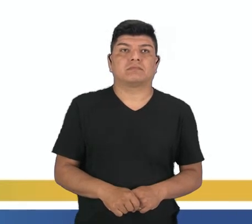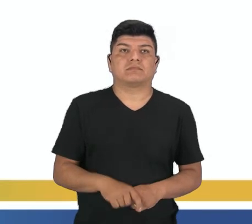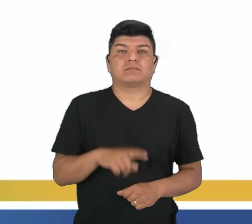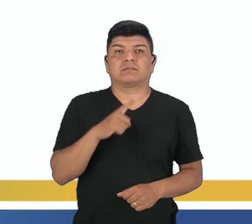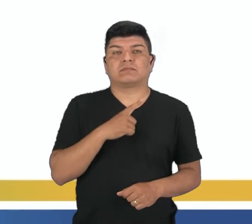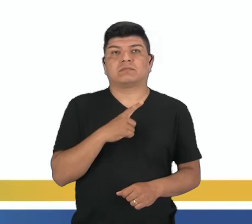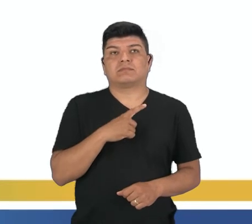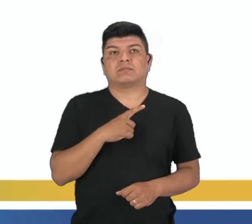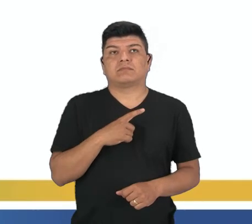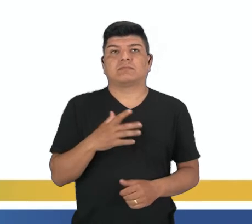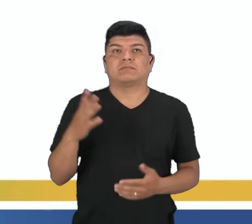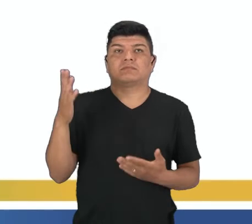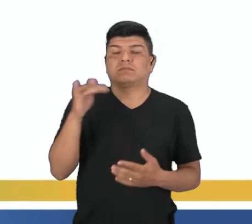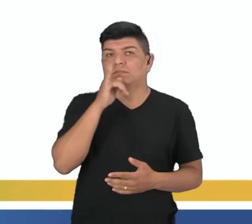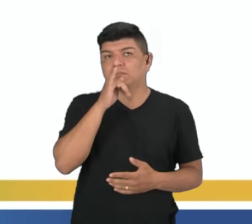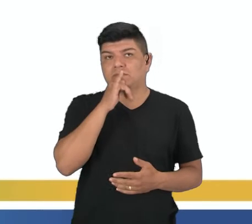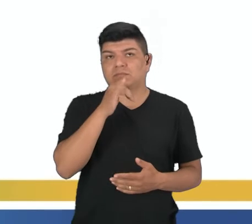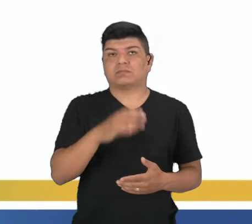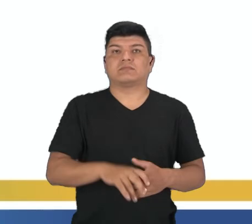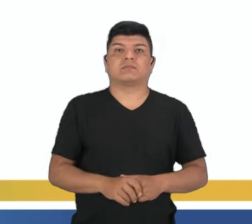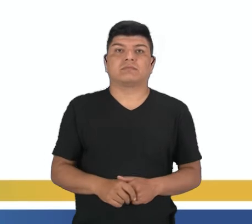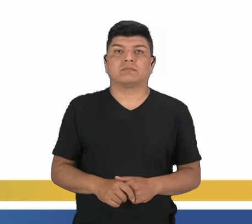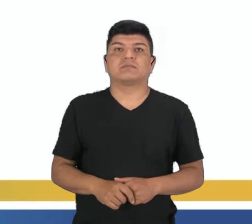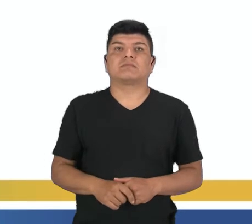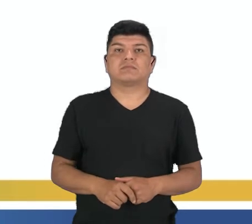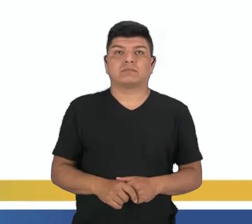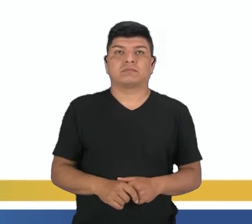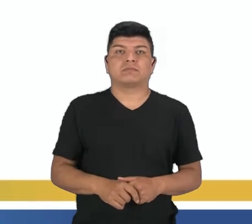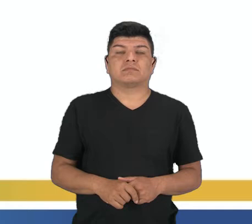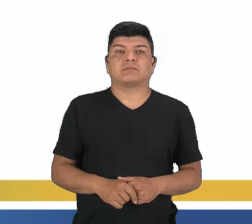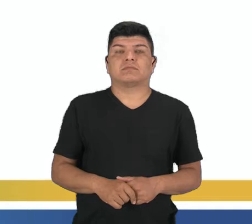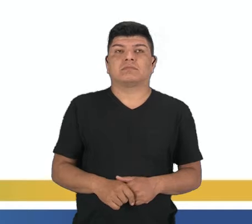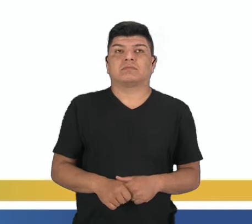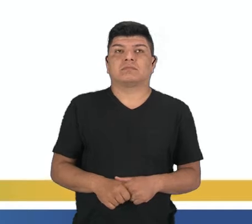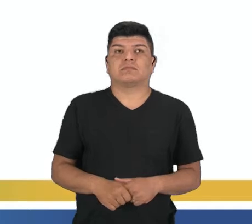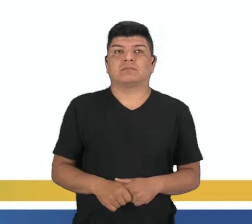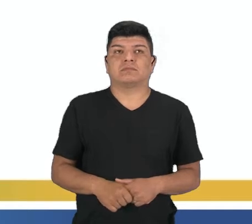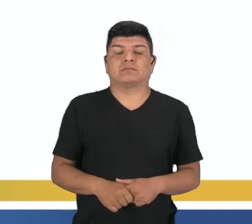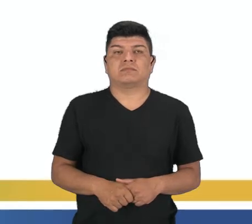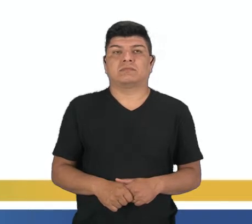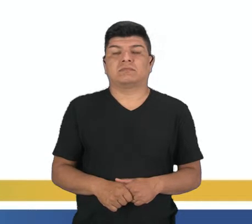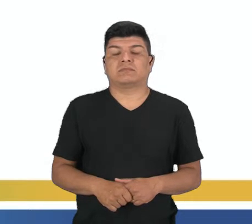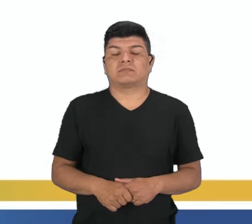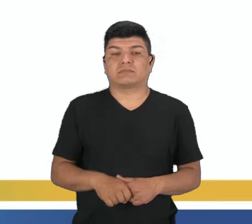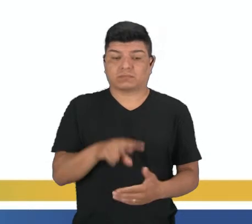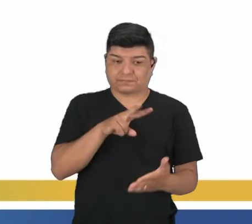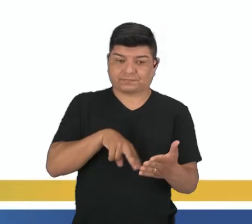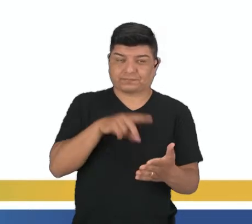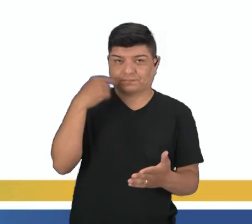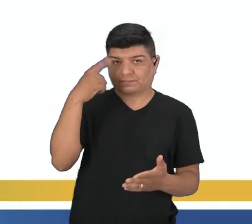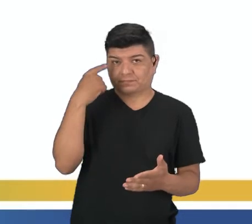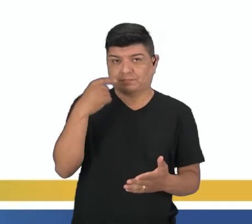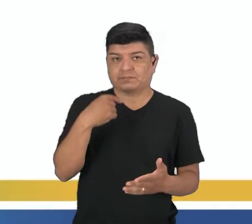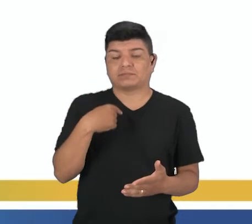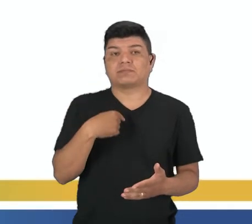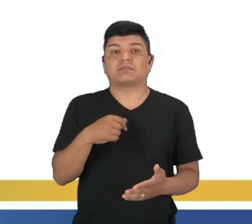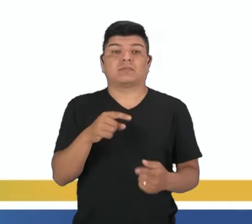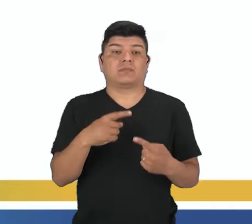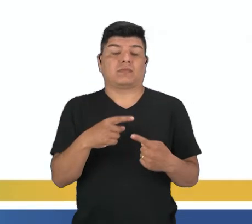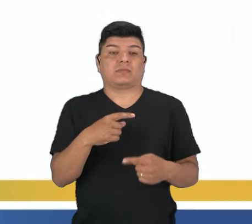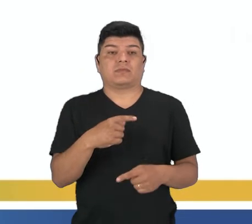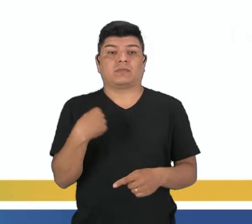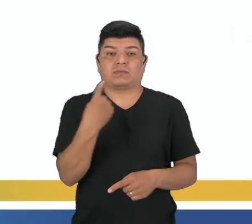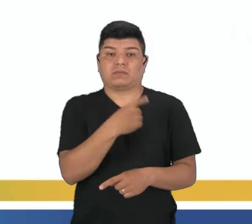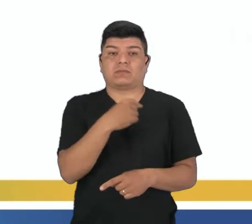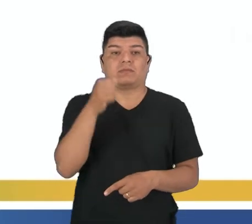Aqui temos um exemplo, né? Aceptar de uma vez nuestra hija Luisa está de noiva, né? Ou seja, nossa filha está noiva. Pero